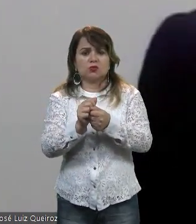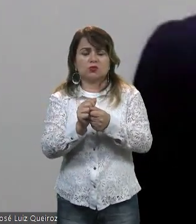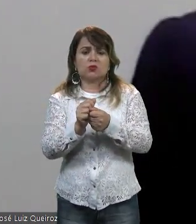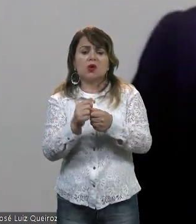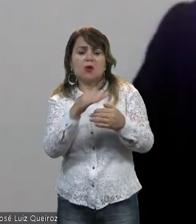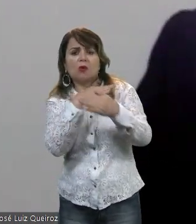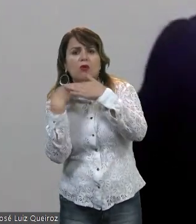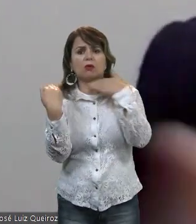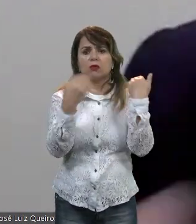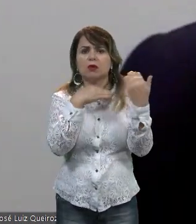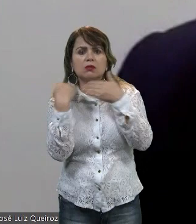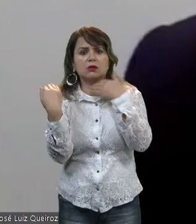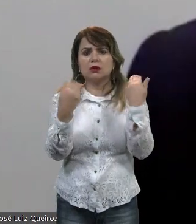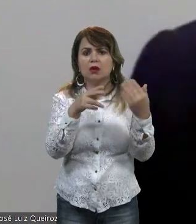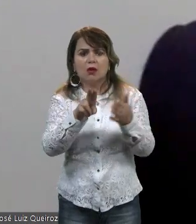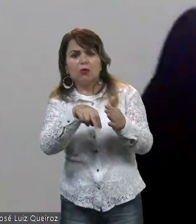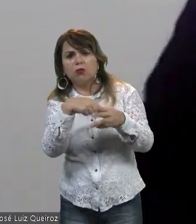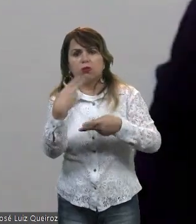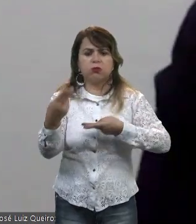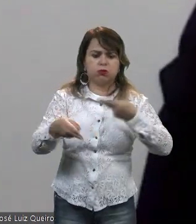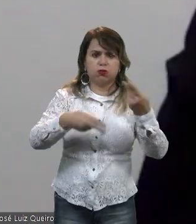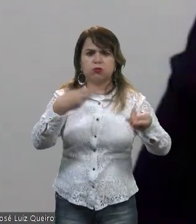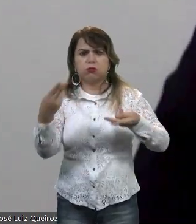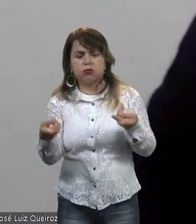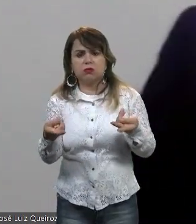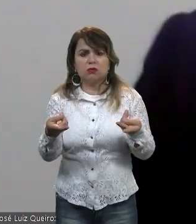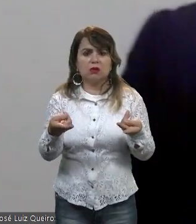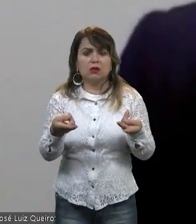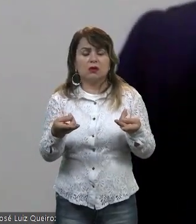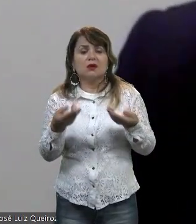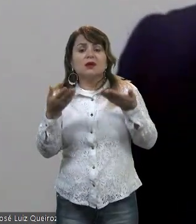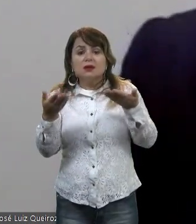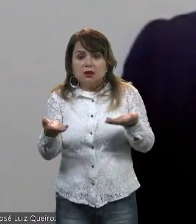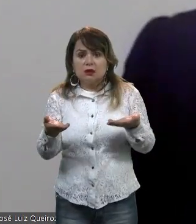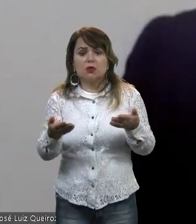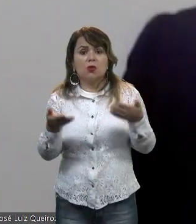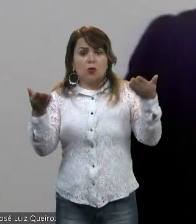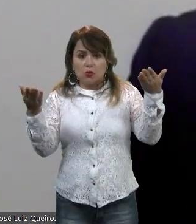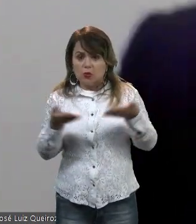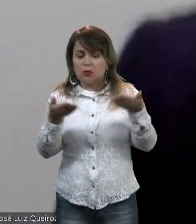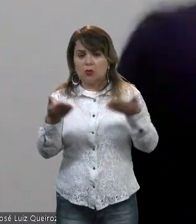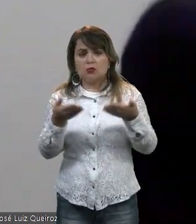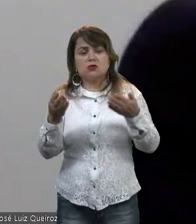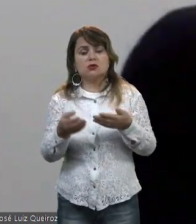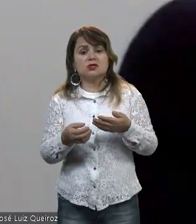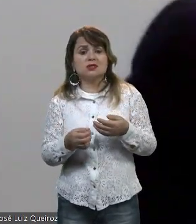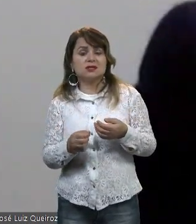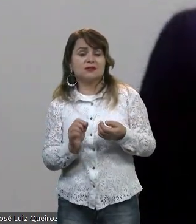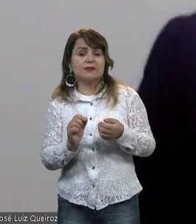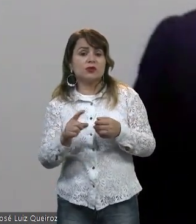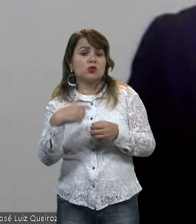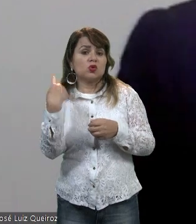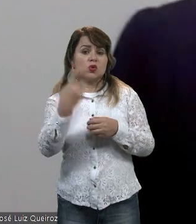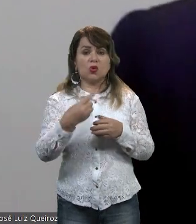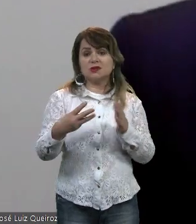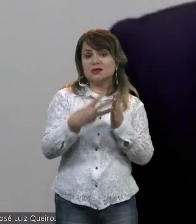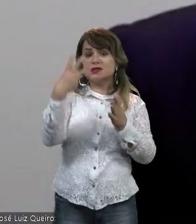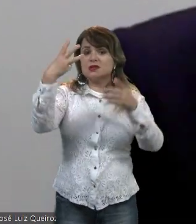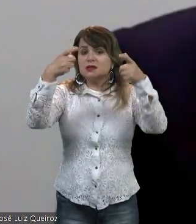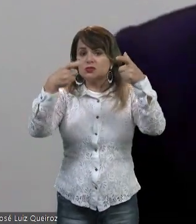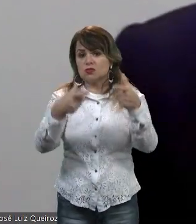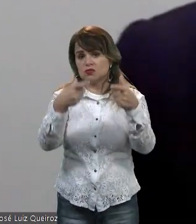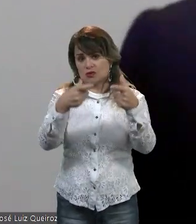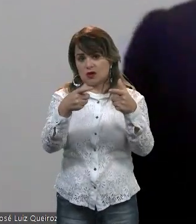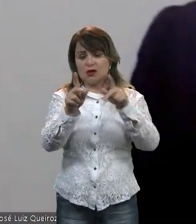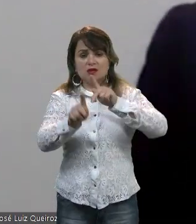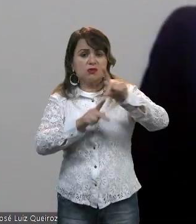de mortos, o segundo em número de casos. Hoje, infelizmente, deveríamos passar para a terceira colocação em número de mortos.